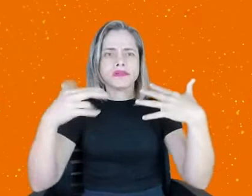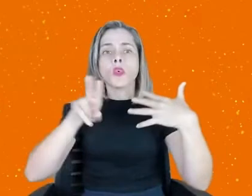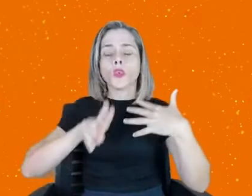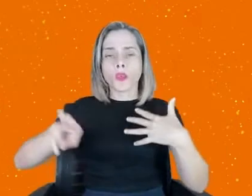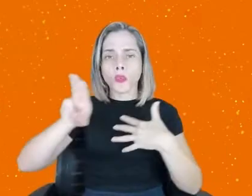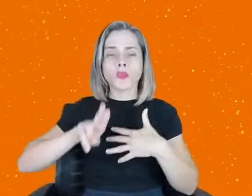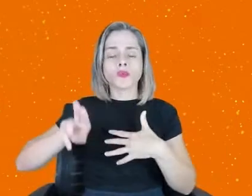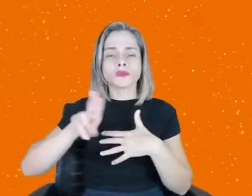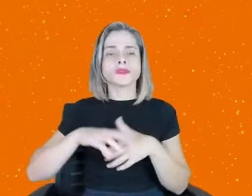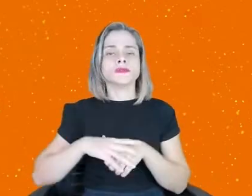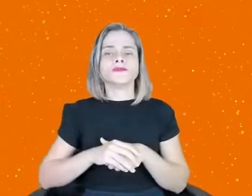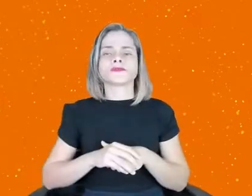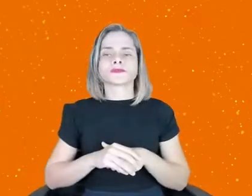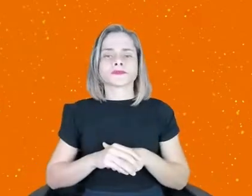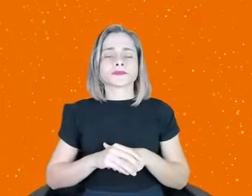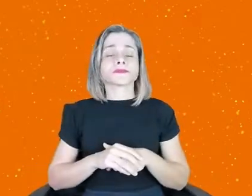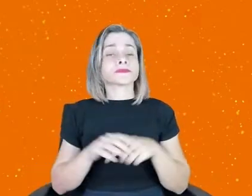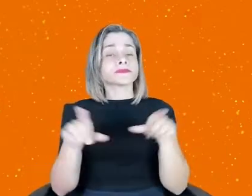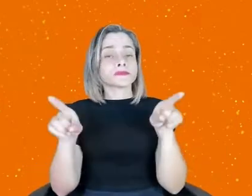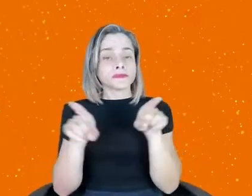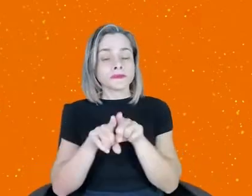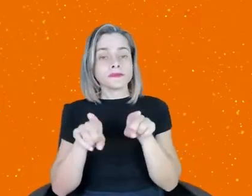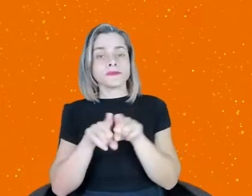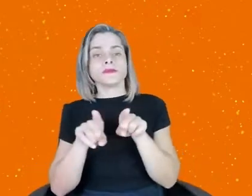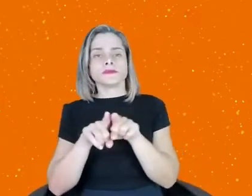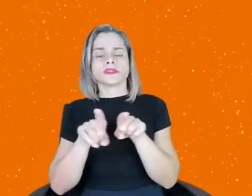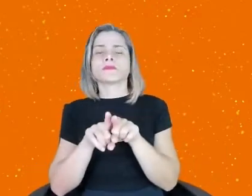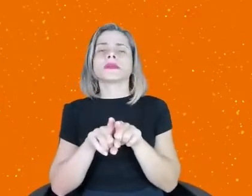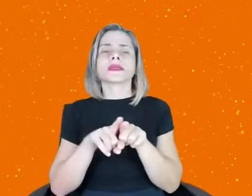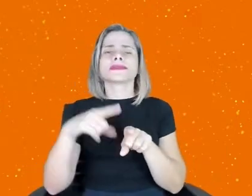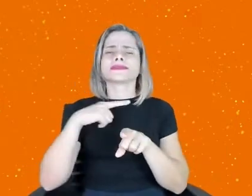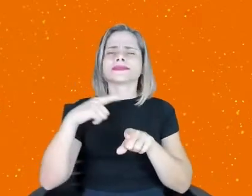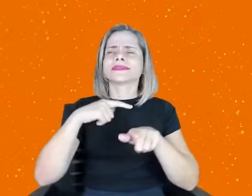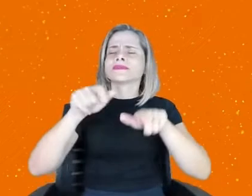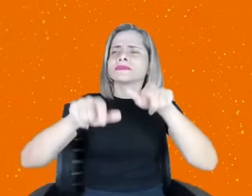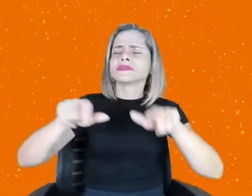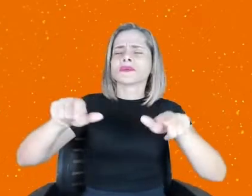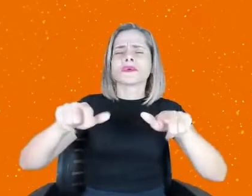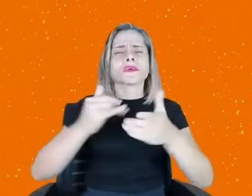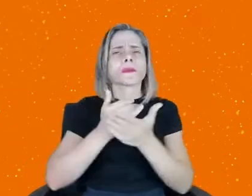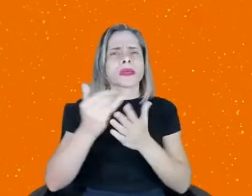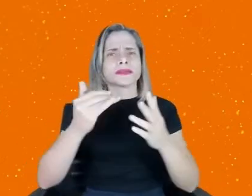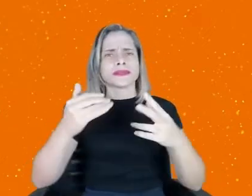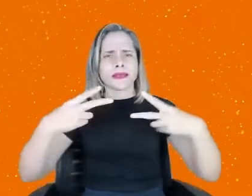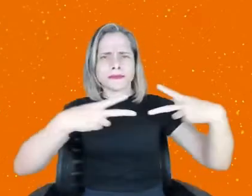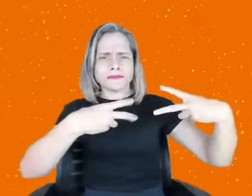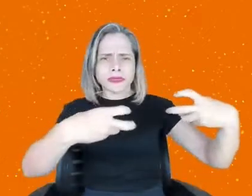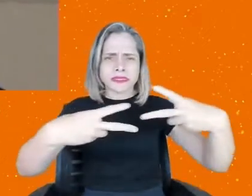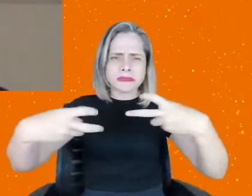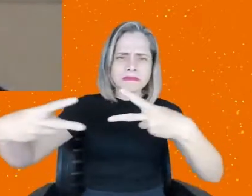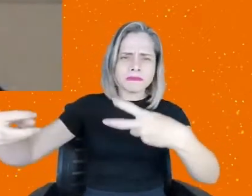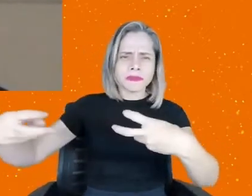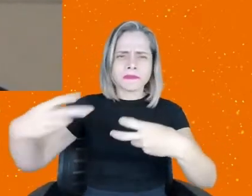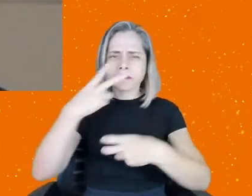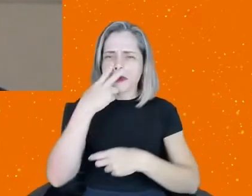display eles começam a ter um uma percepção de um como se fosse o